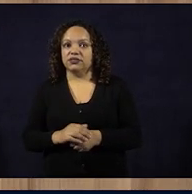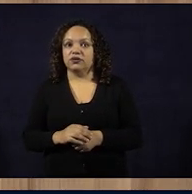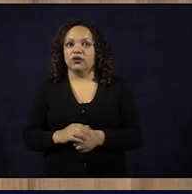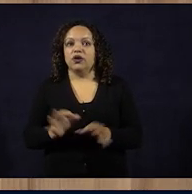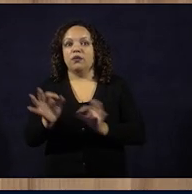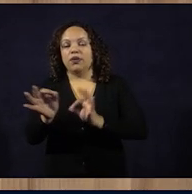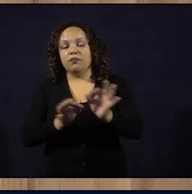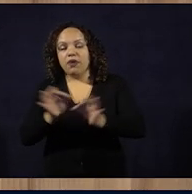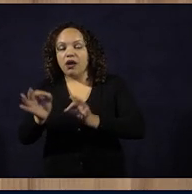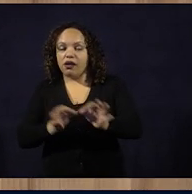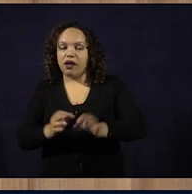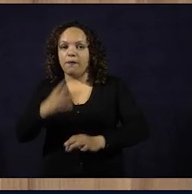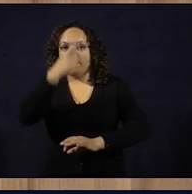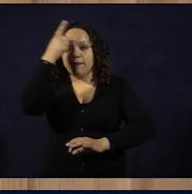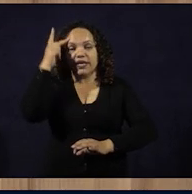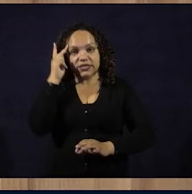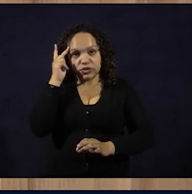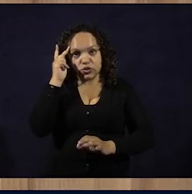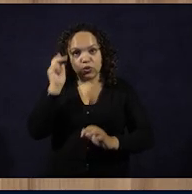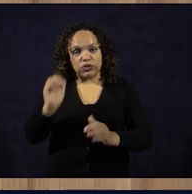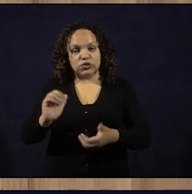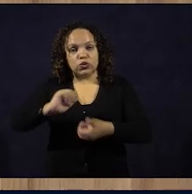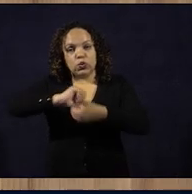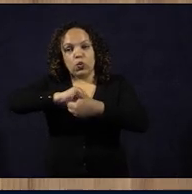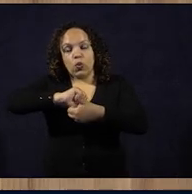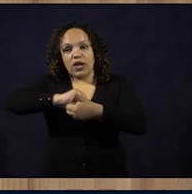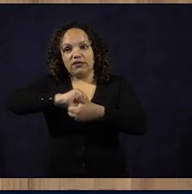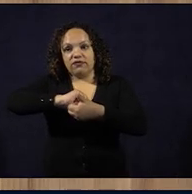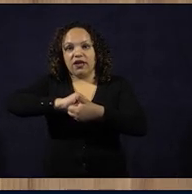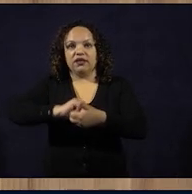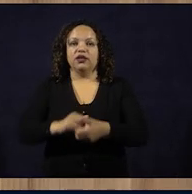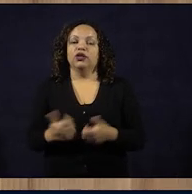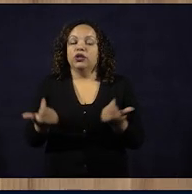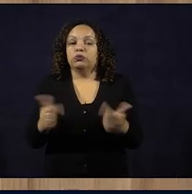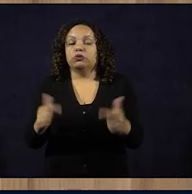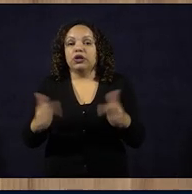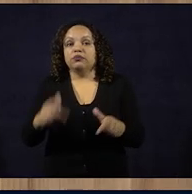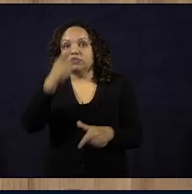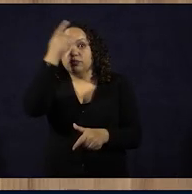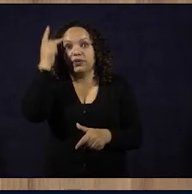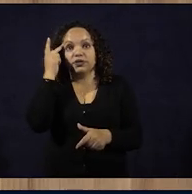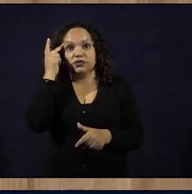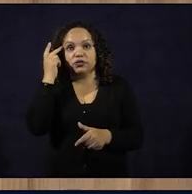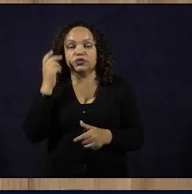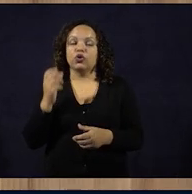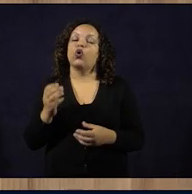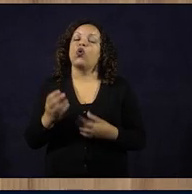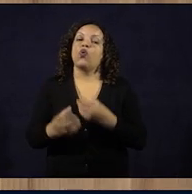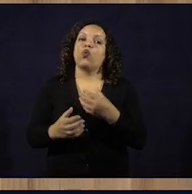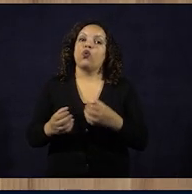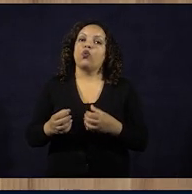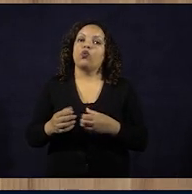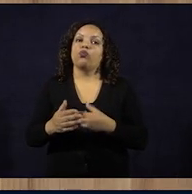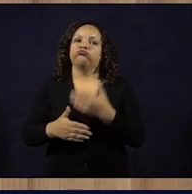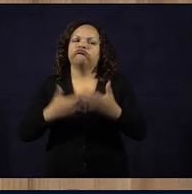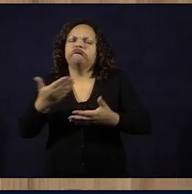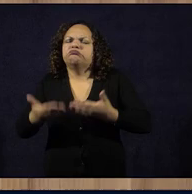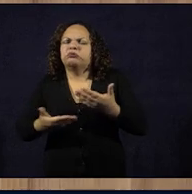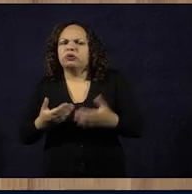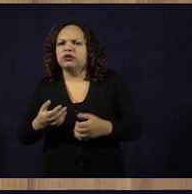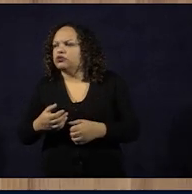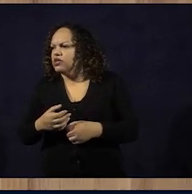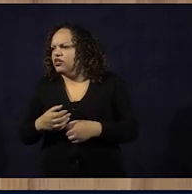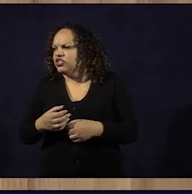precisa preparar a mão de obra e a gente não tem a mão de obra por exemplo quantos Engenheiros a gente forma por ano em relação